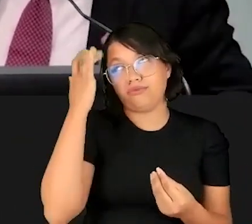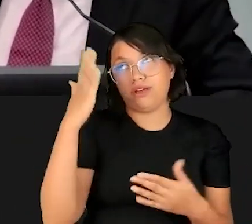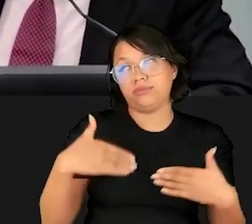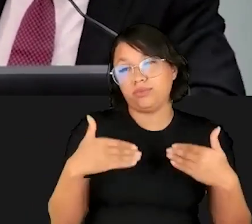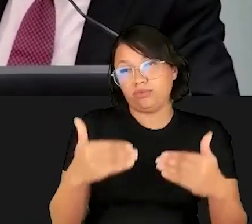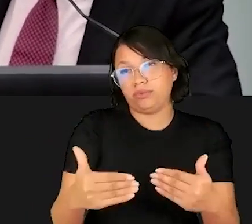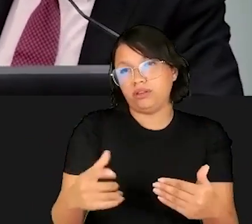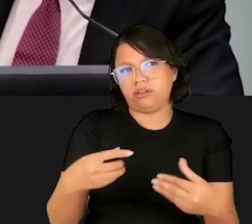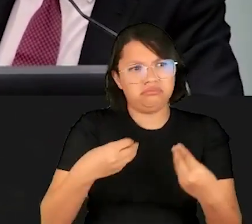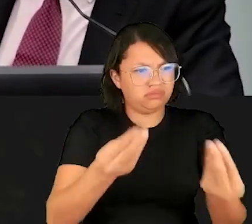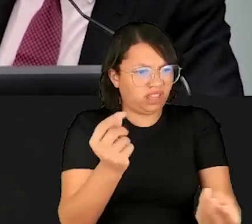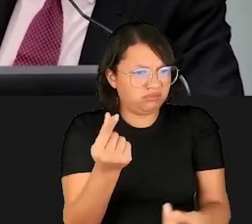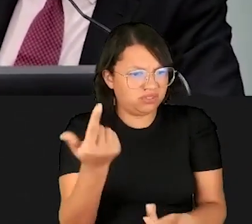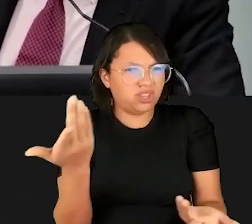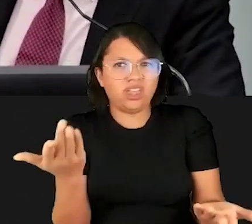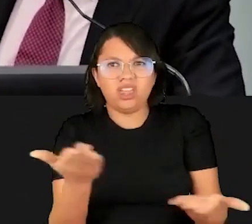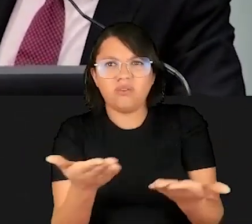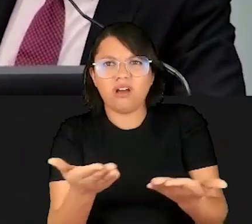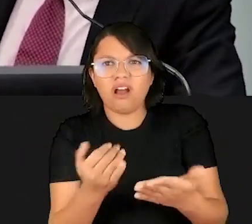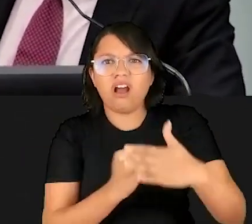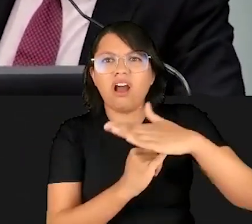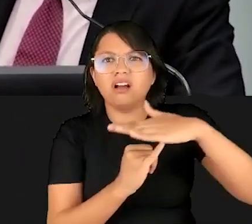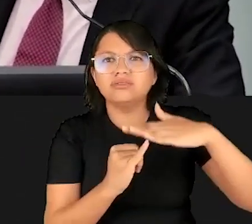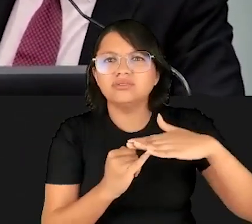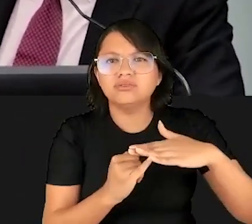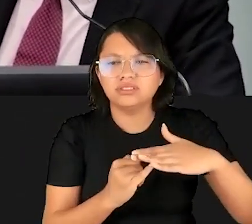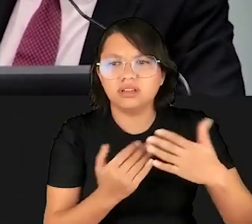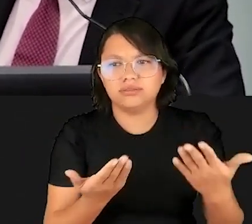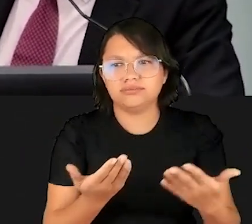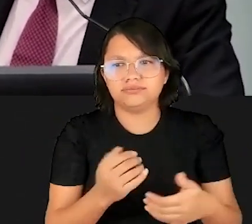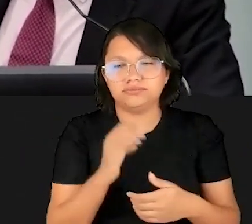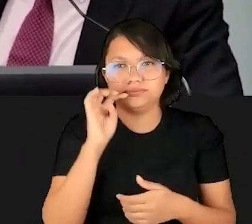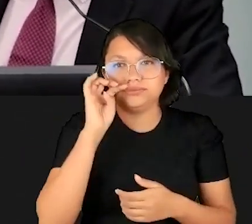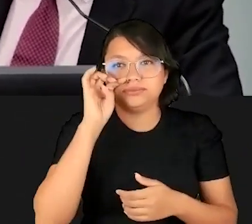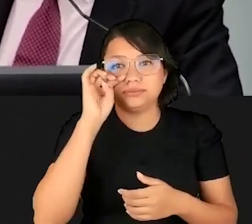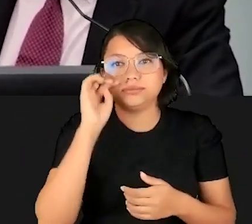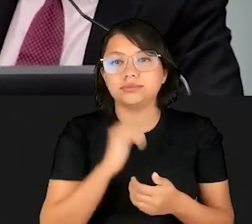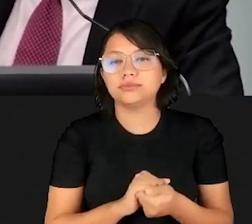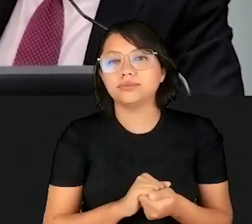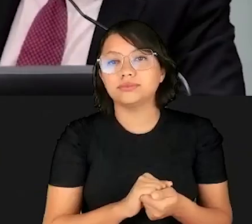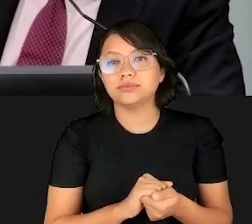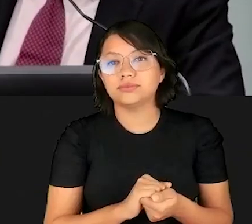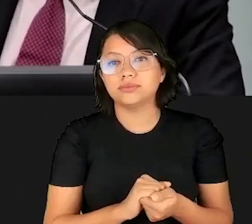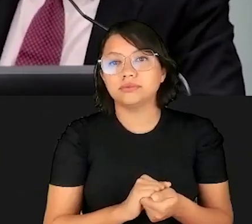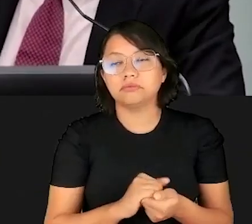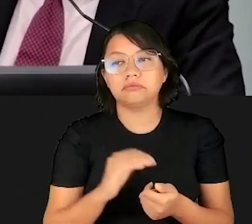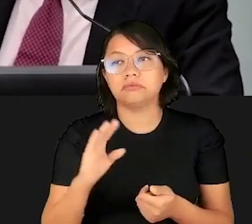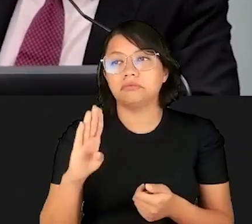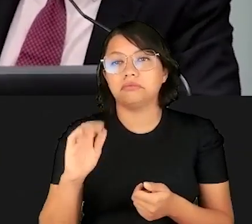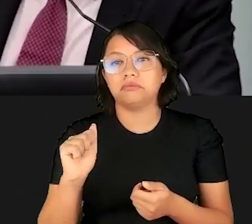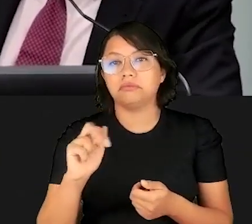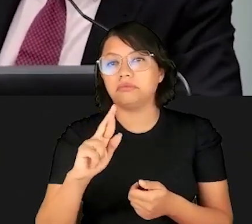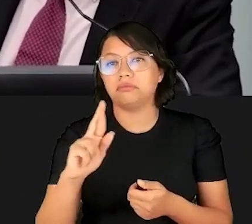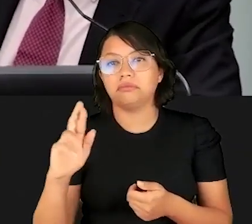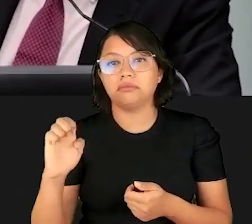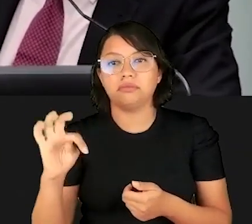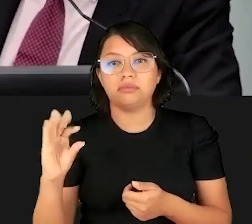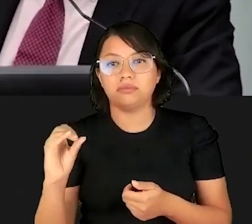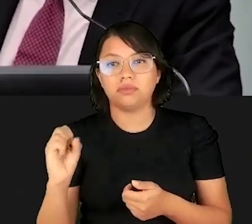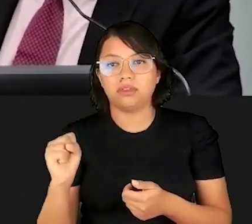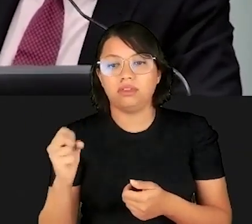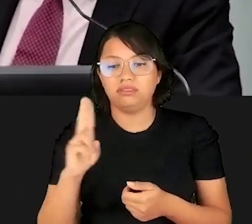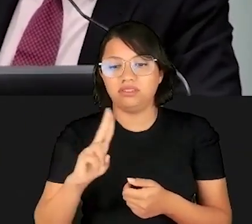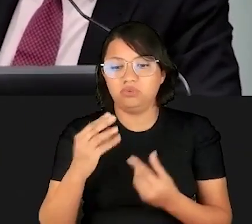dinheiro, agora a instituição lá na ponta, não quero singularizar ninguém, mas Barretos que se vire e use o dinheiro e faça o que ele